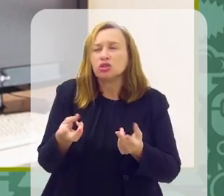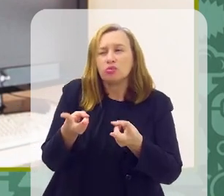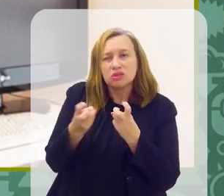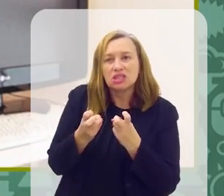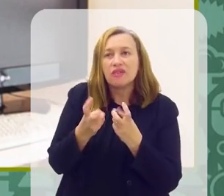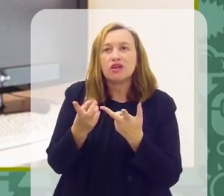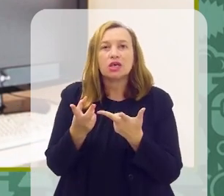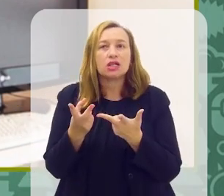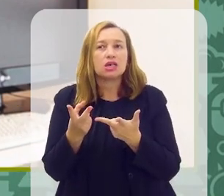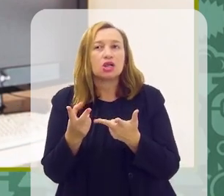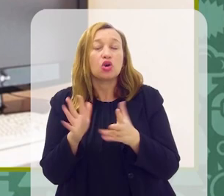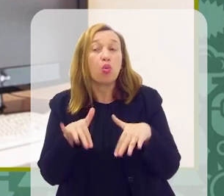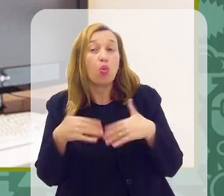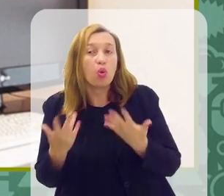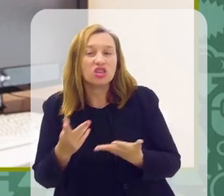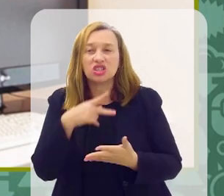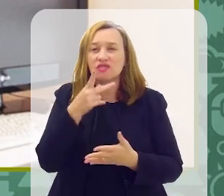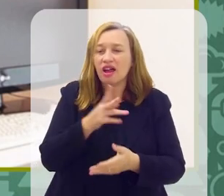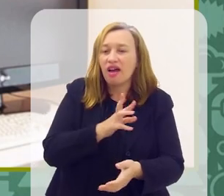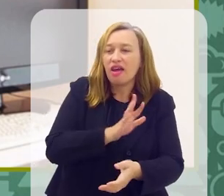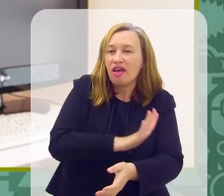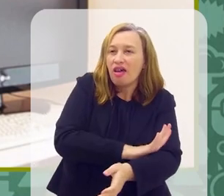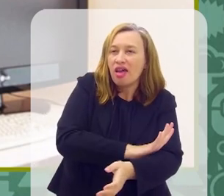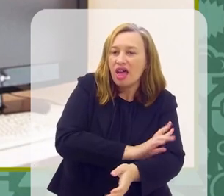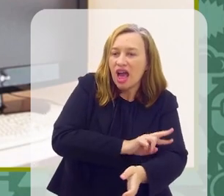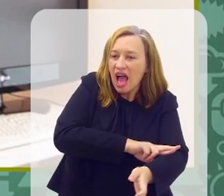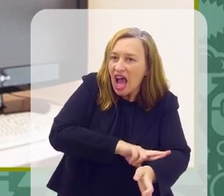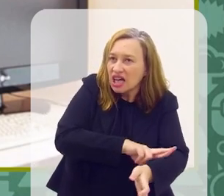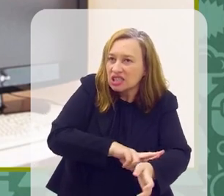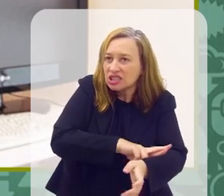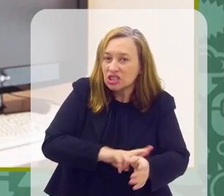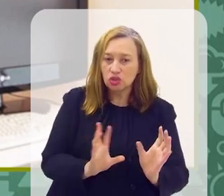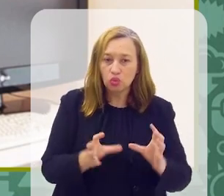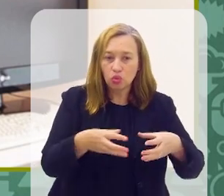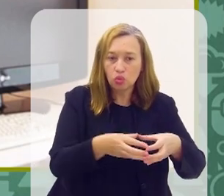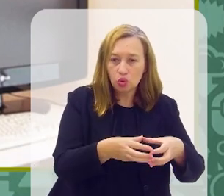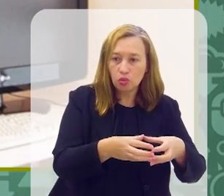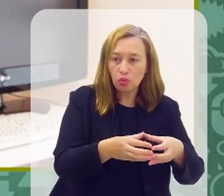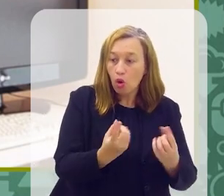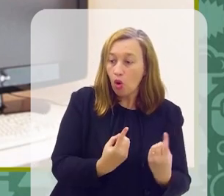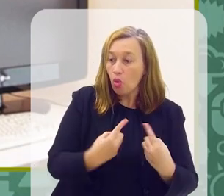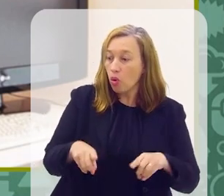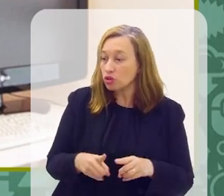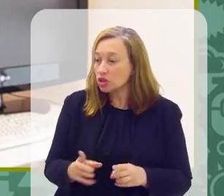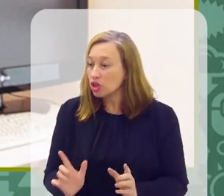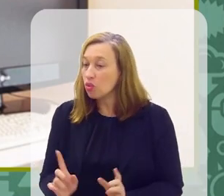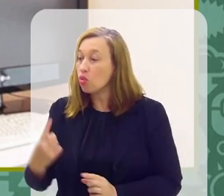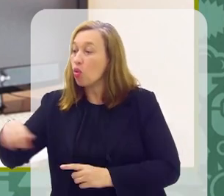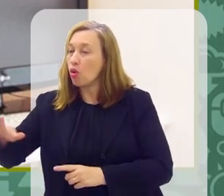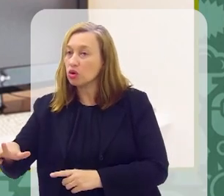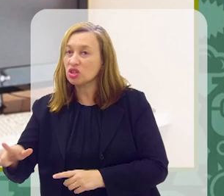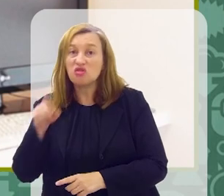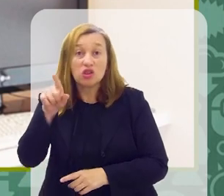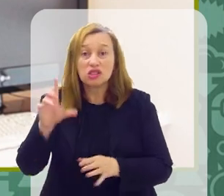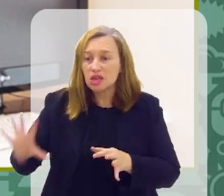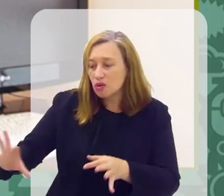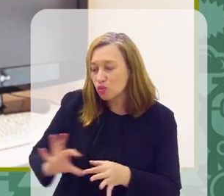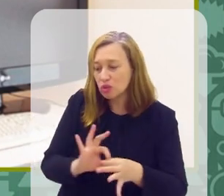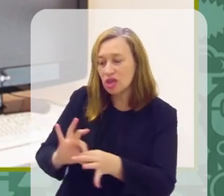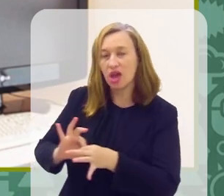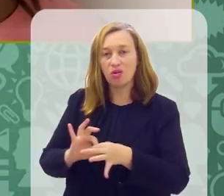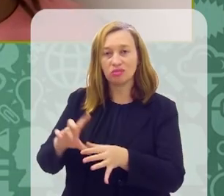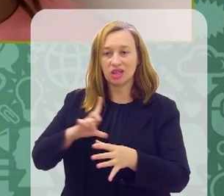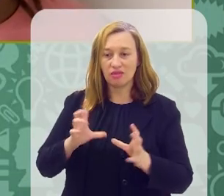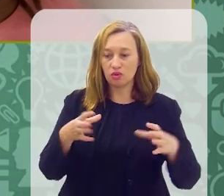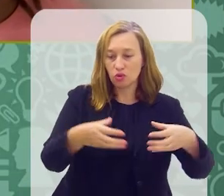A gente nota que quando a gente fala em racismo, fica um grupo contra o outro. E você uniu as pessoas pelo